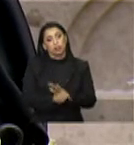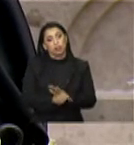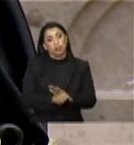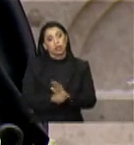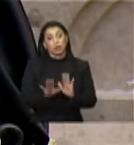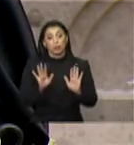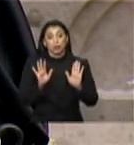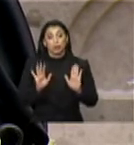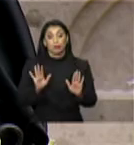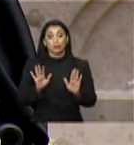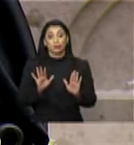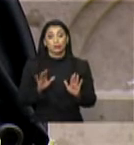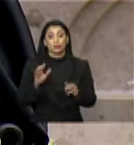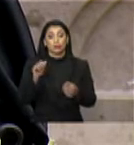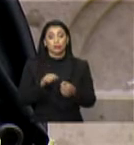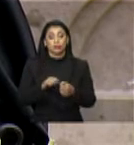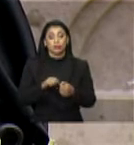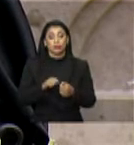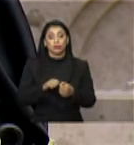primeiro grau